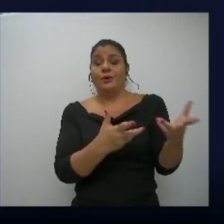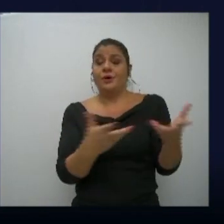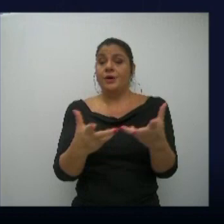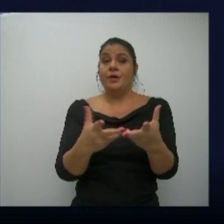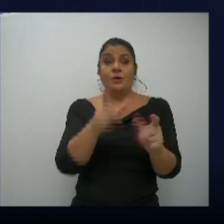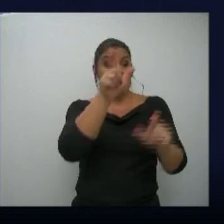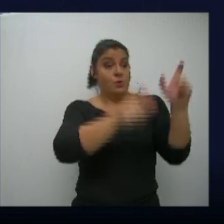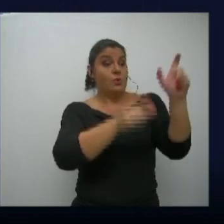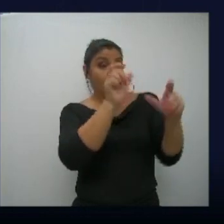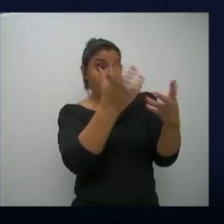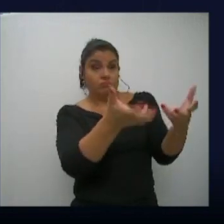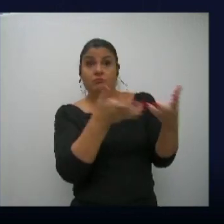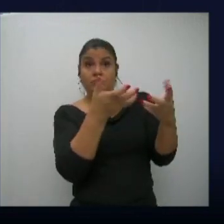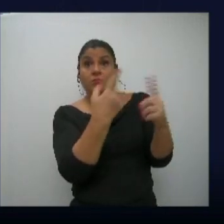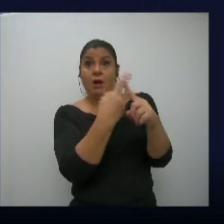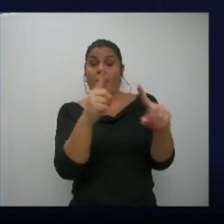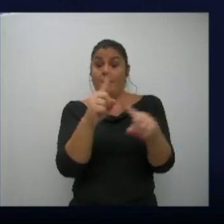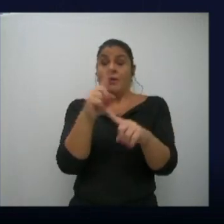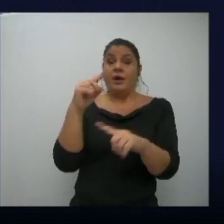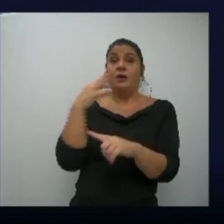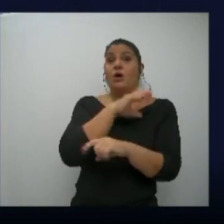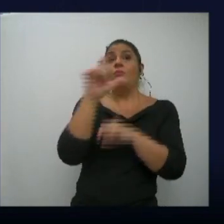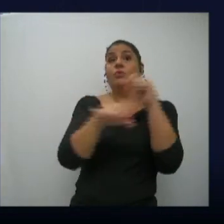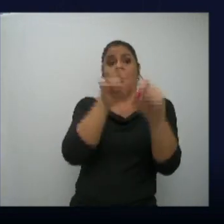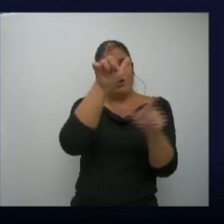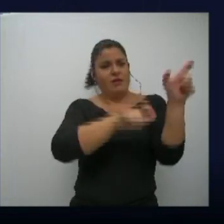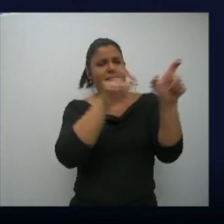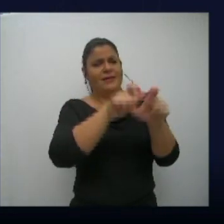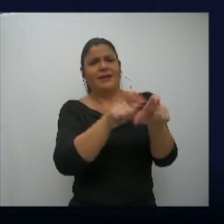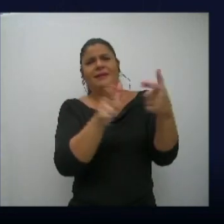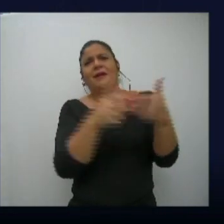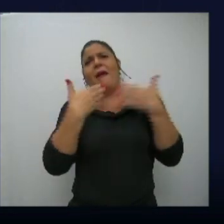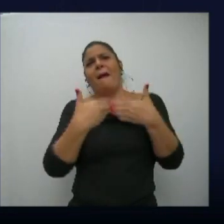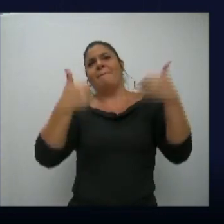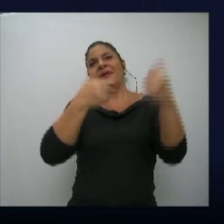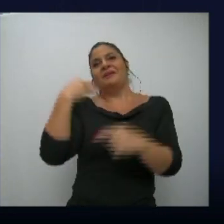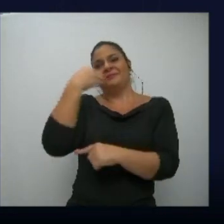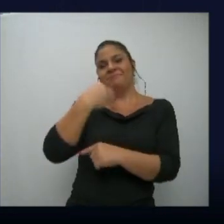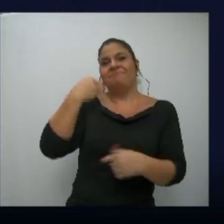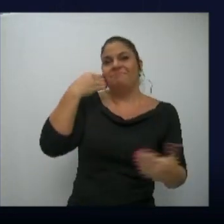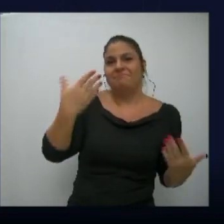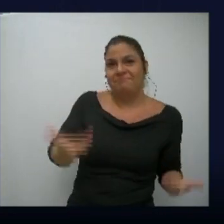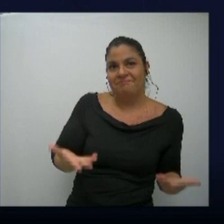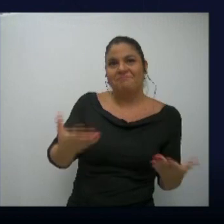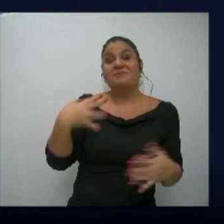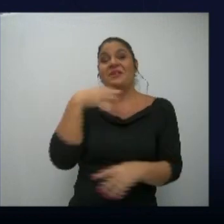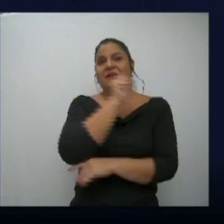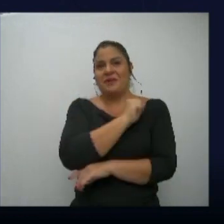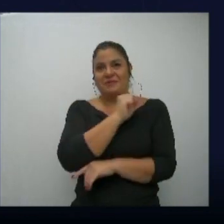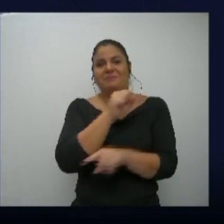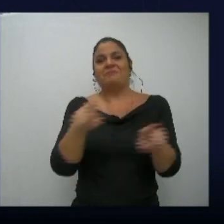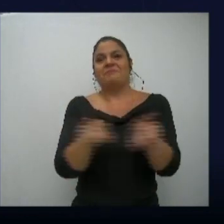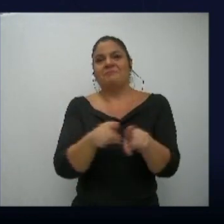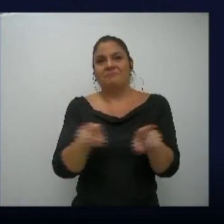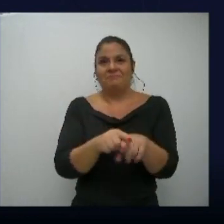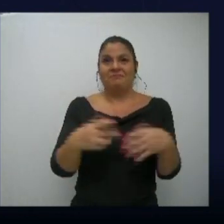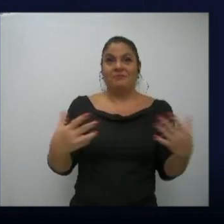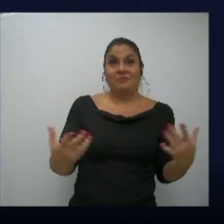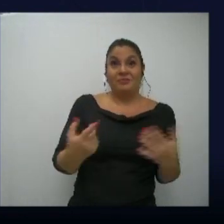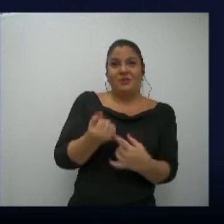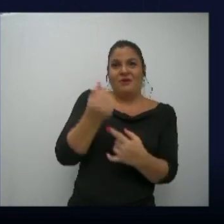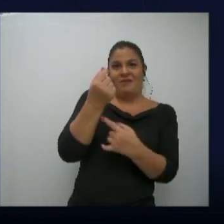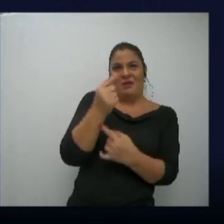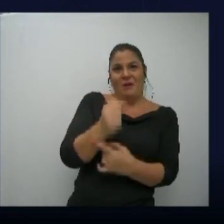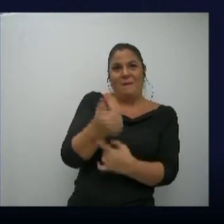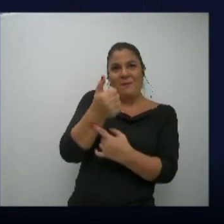o cliente quer mas ele dente mente que os clientes eles querem cada vez mais a melhor experiência possível o mais rápido possível pelo menor